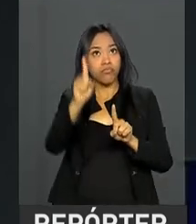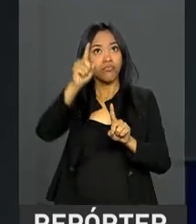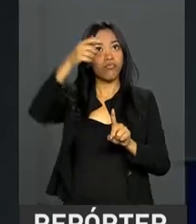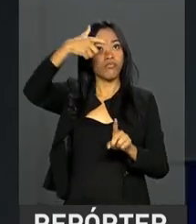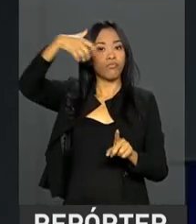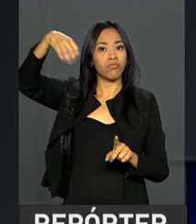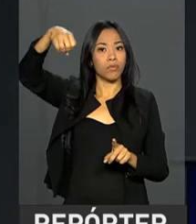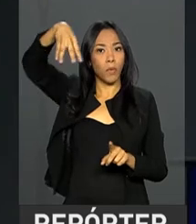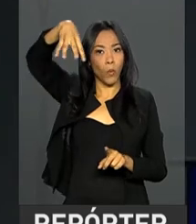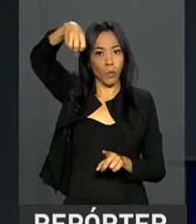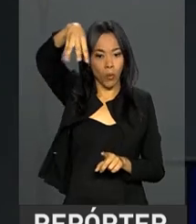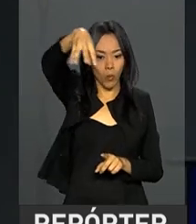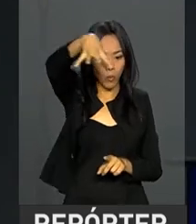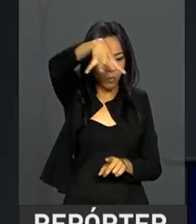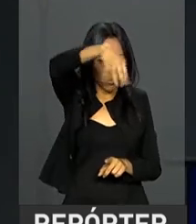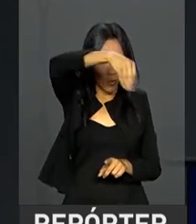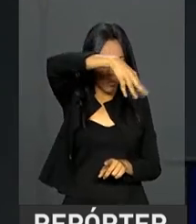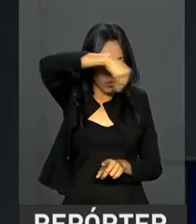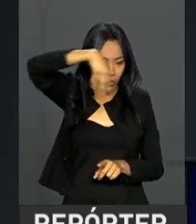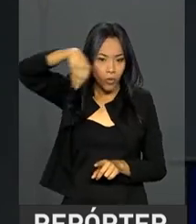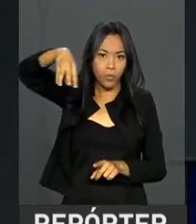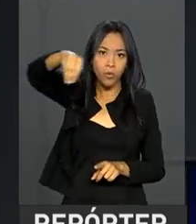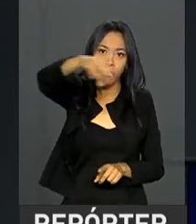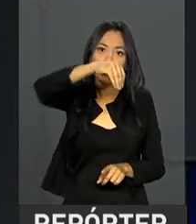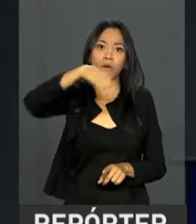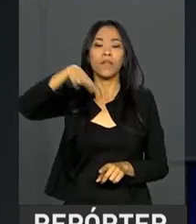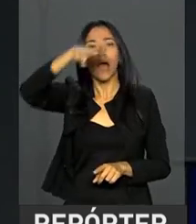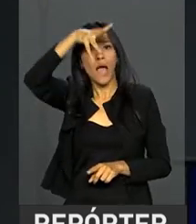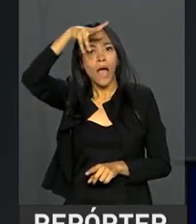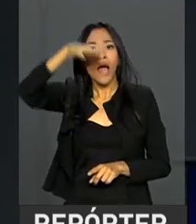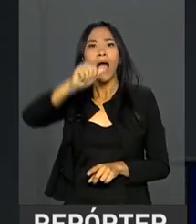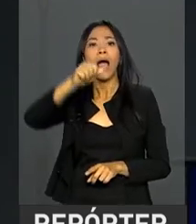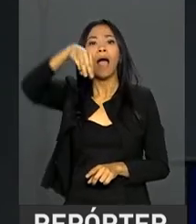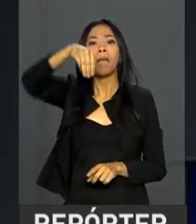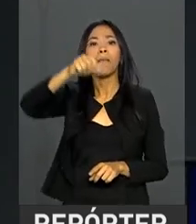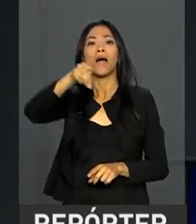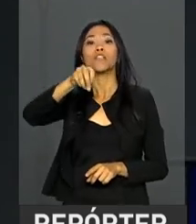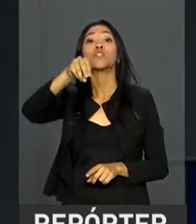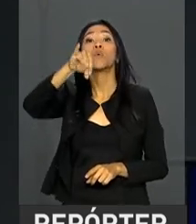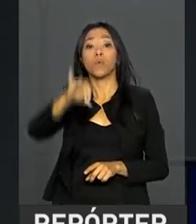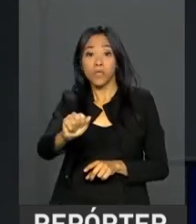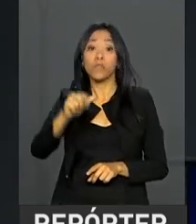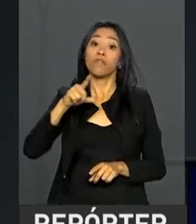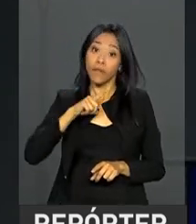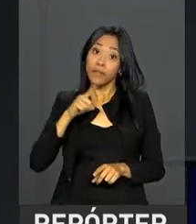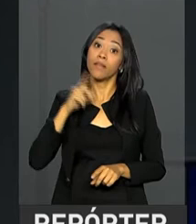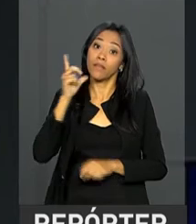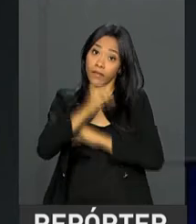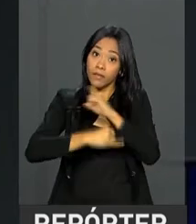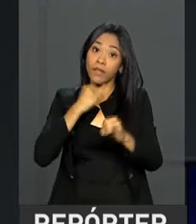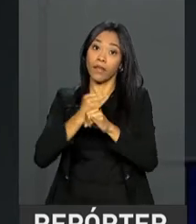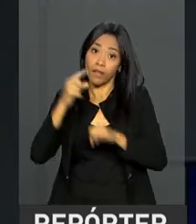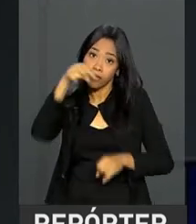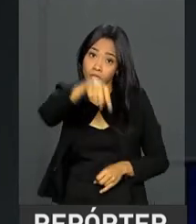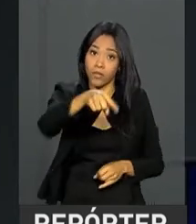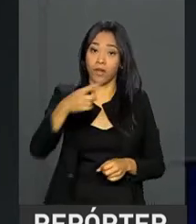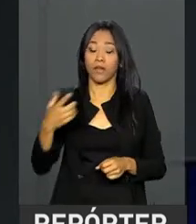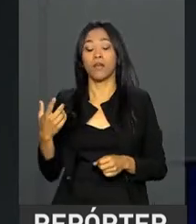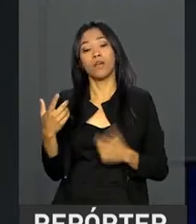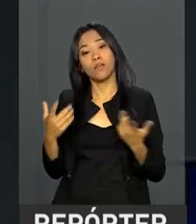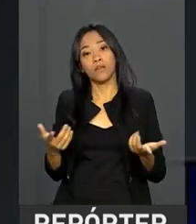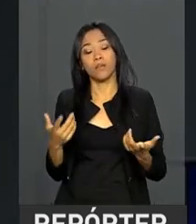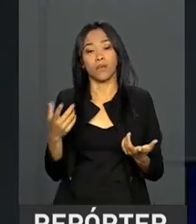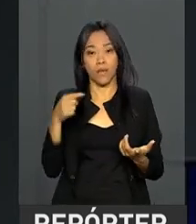floresta amazônica onde quer que esteja as pessoas terão acesso à banda larga esta ideia fundamental de modo que tem